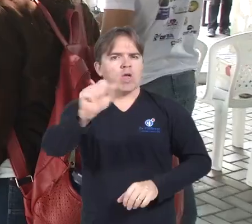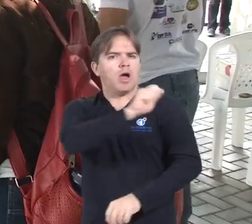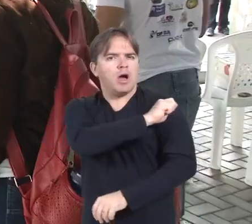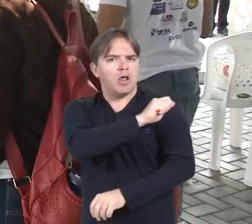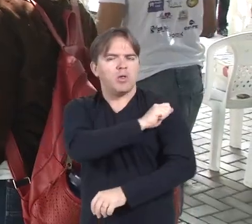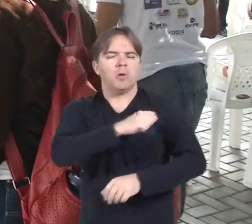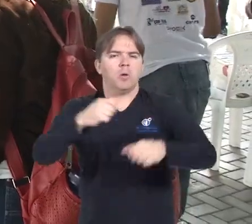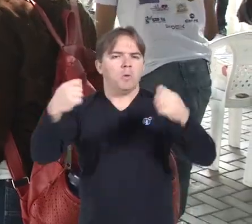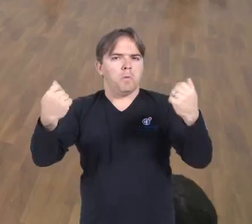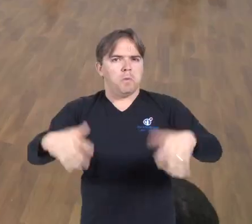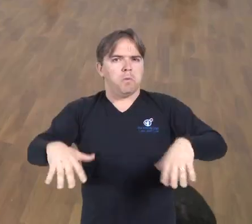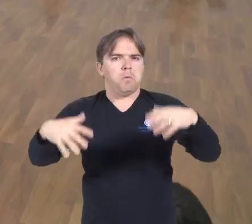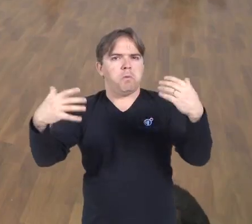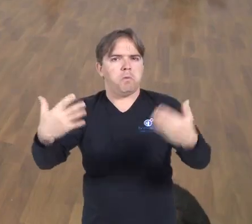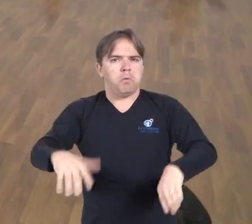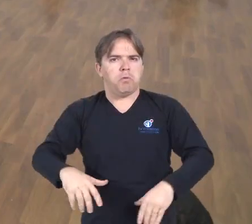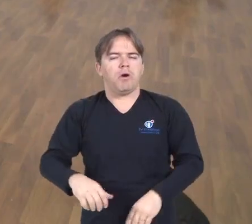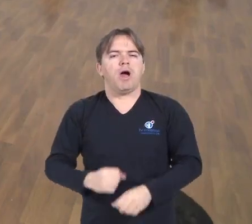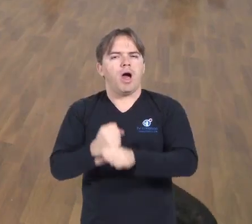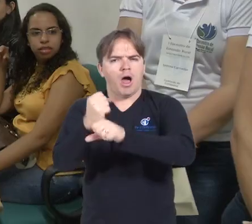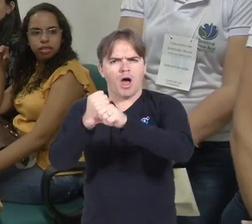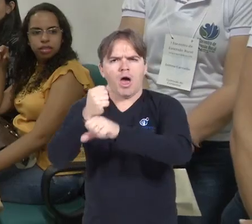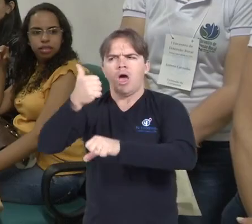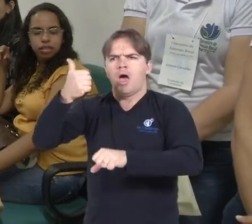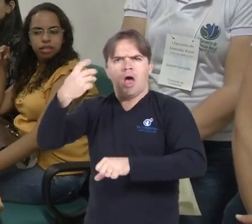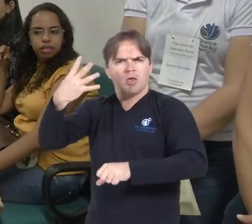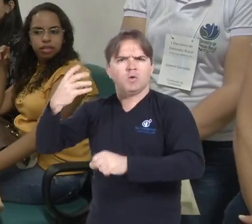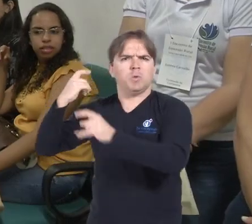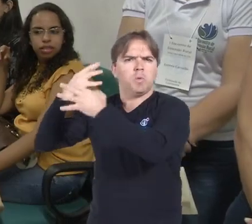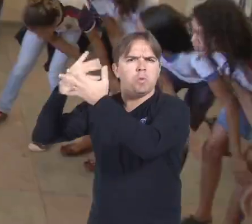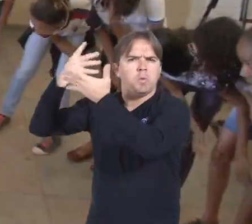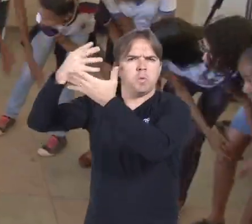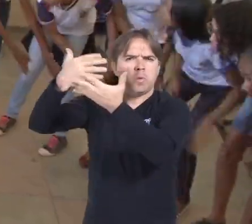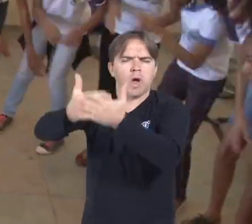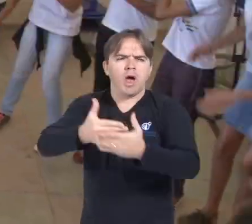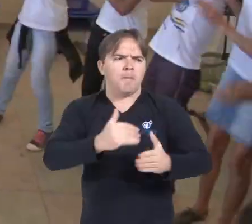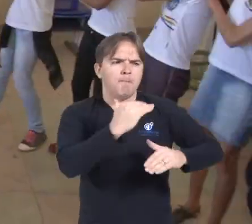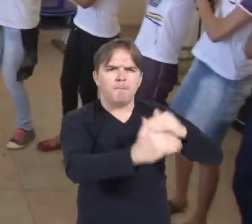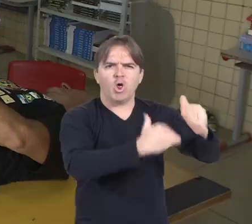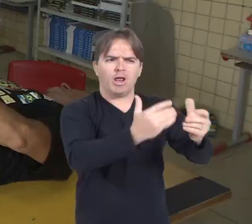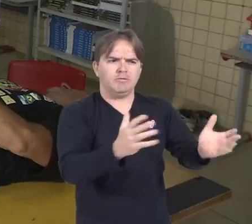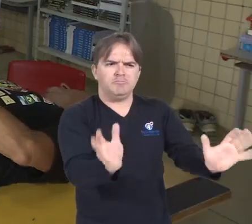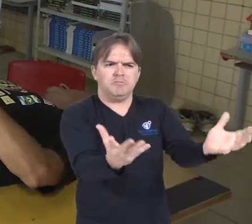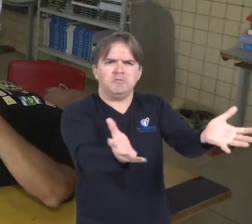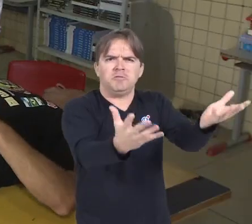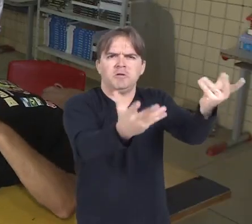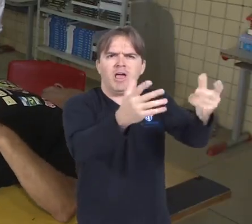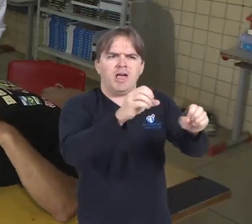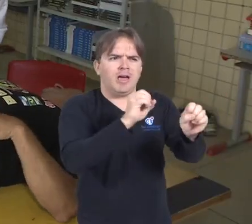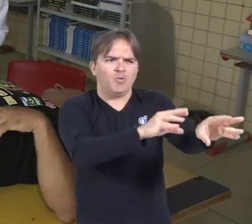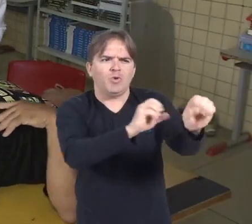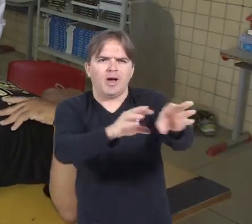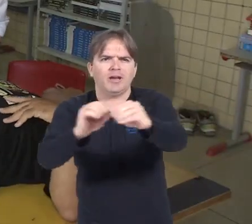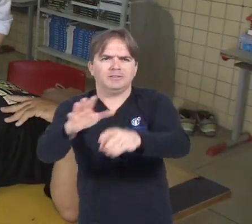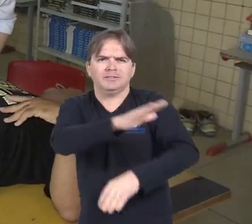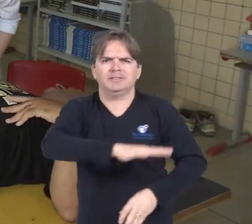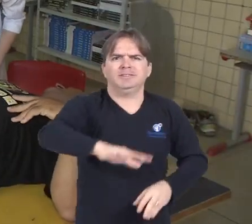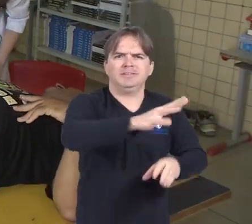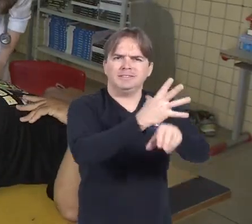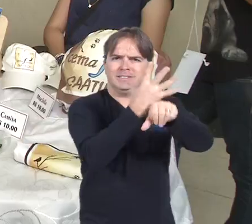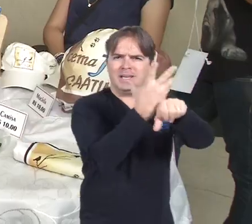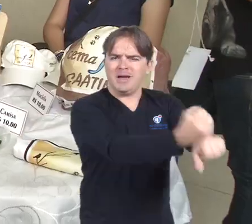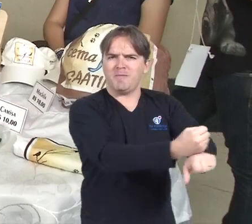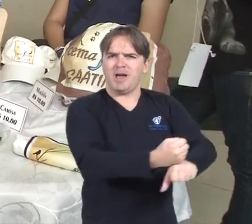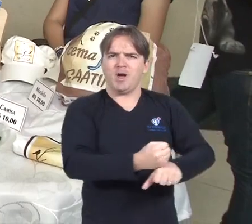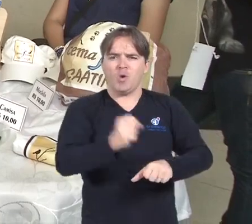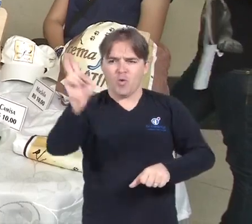3.538 discentes. São 14 anos promovendo o progresso e a emancipação do semiárido por meio da educação.